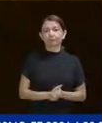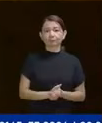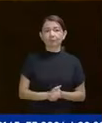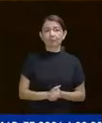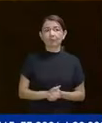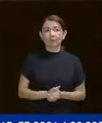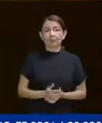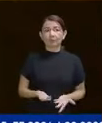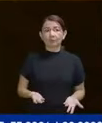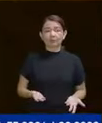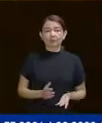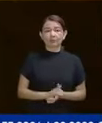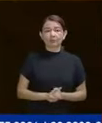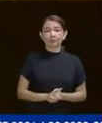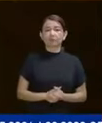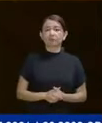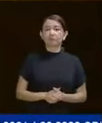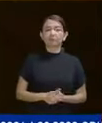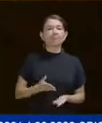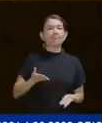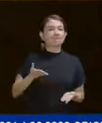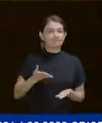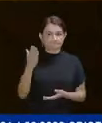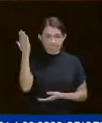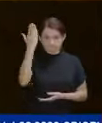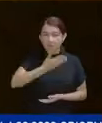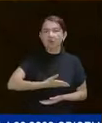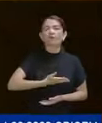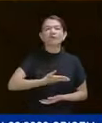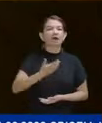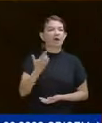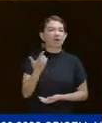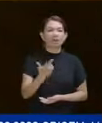que não houve realmente nenhum ato. Tá? E